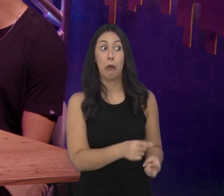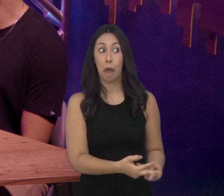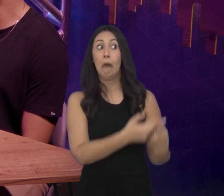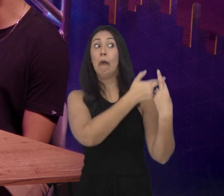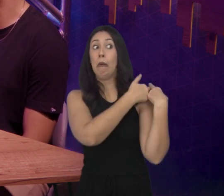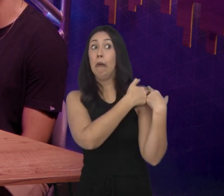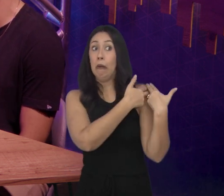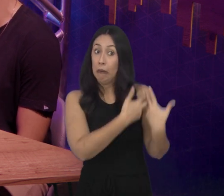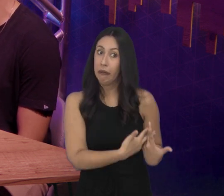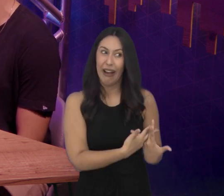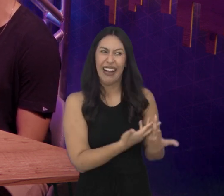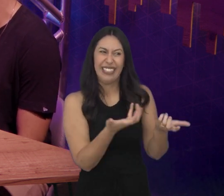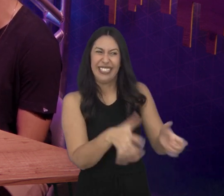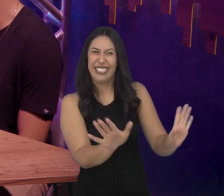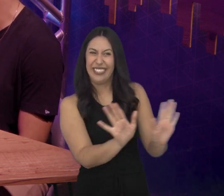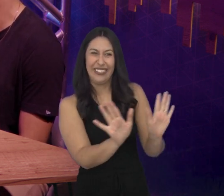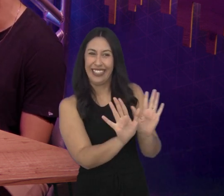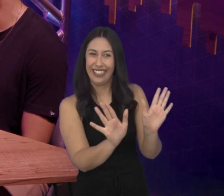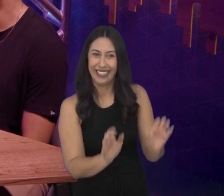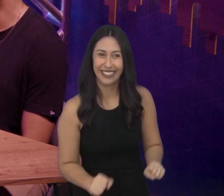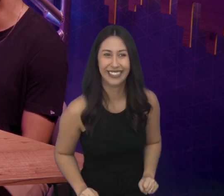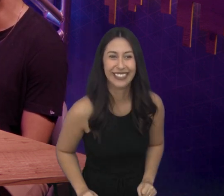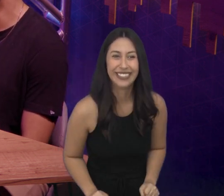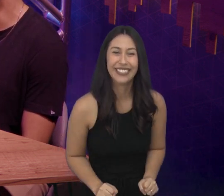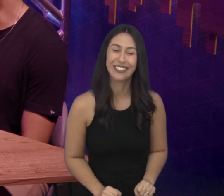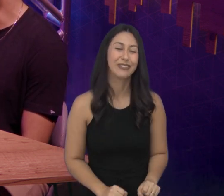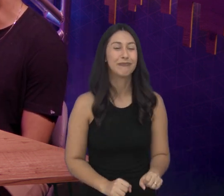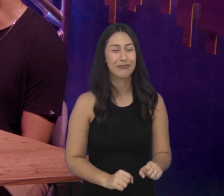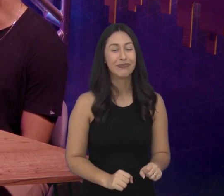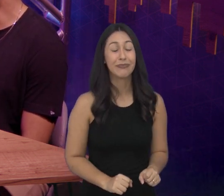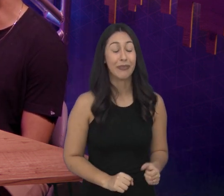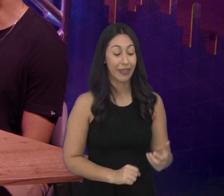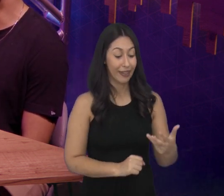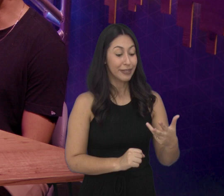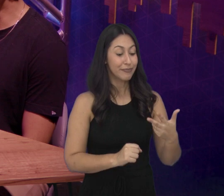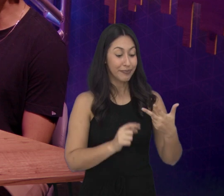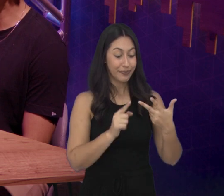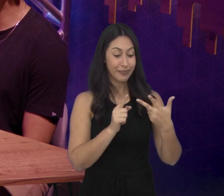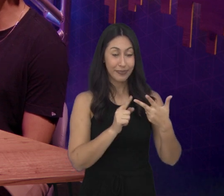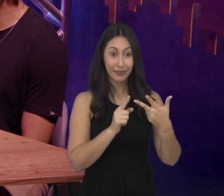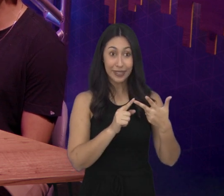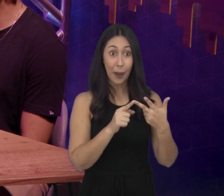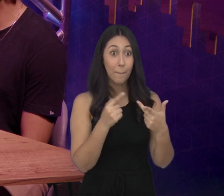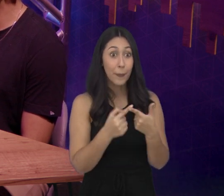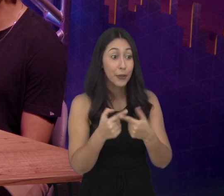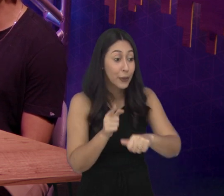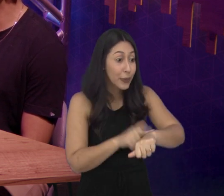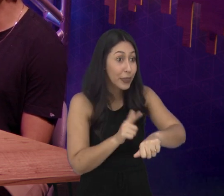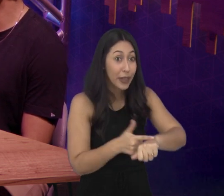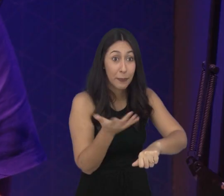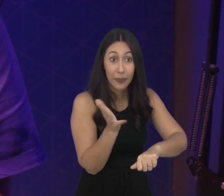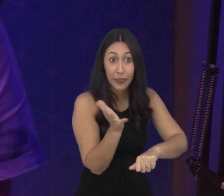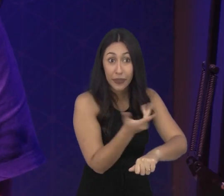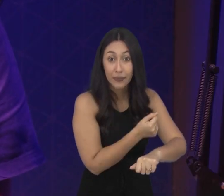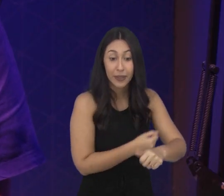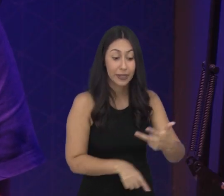grandes responsabilidades. Eu não sei se eu queria mais responsabilidades, amor. Mas vamos lá pro terceiro tópico, que o nosso tempo tá